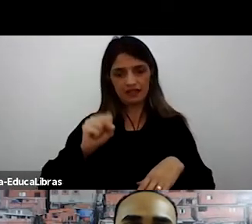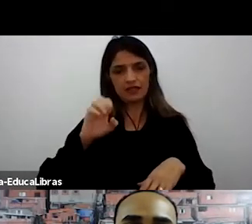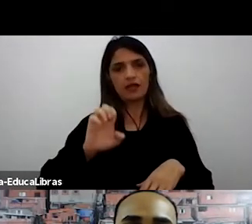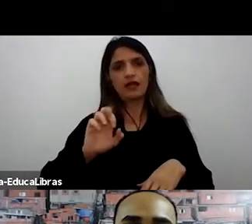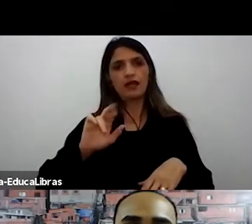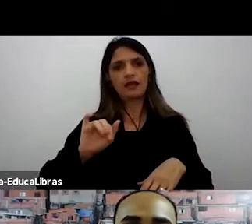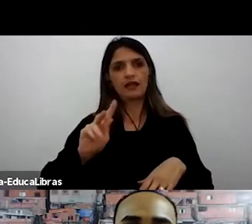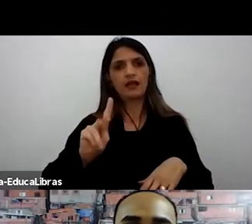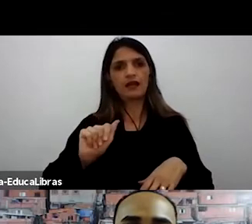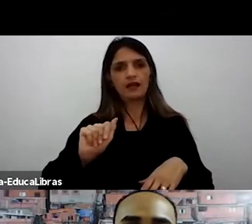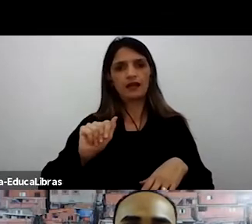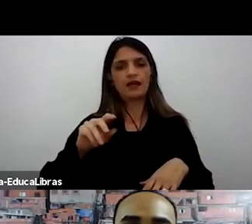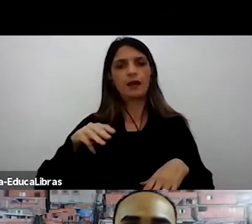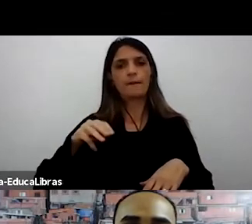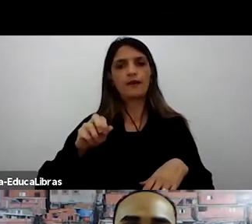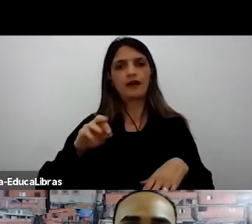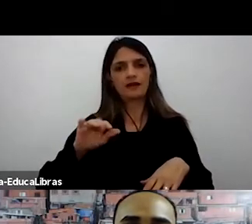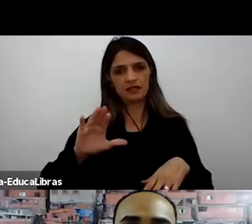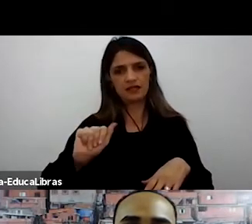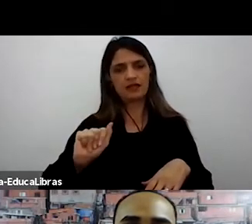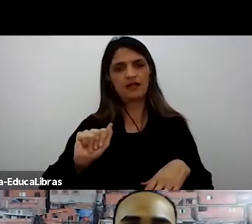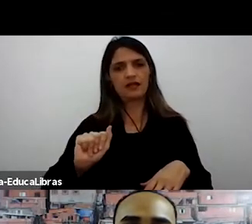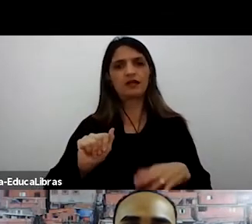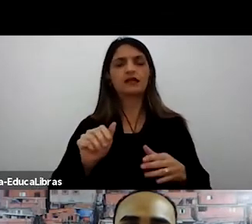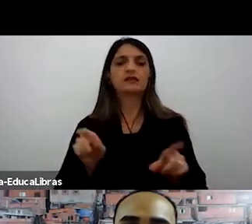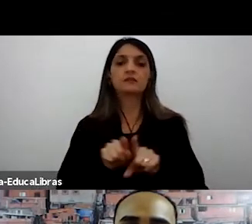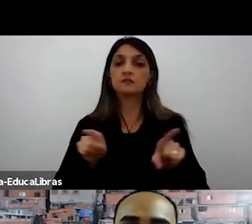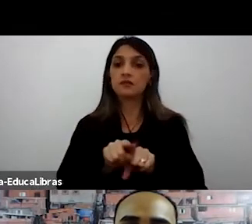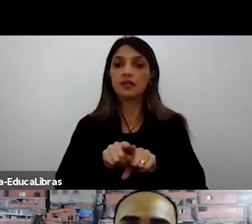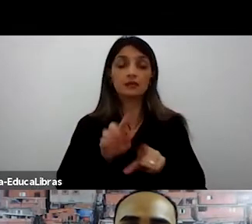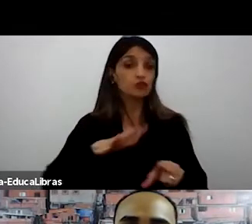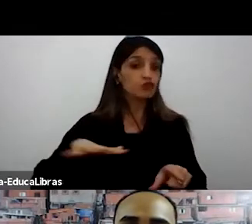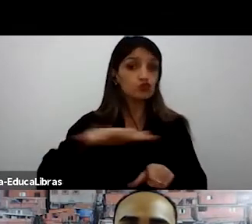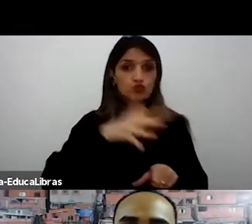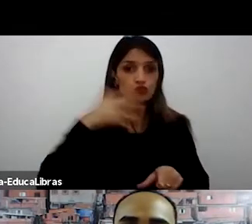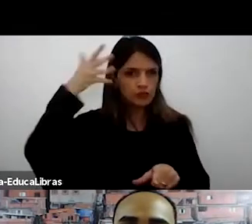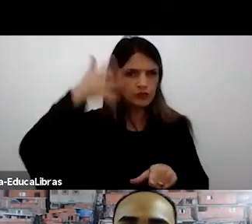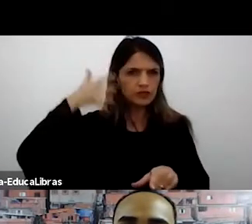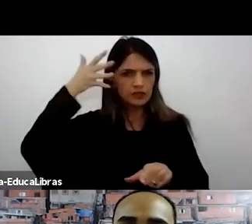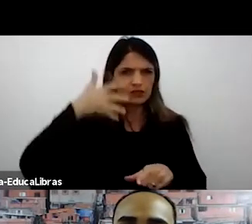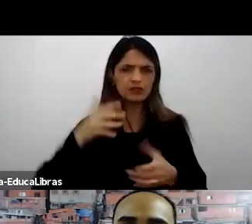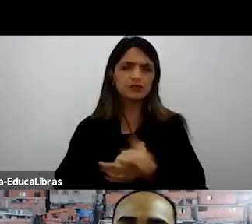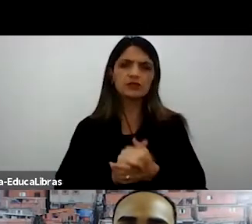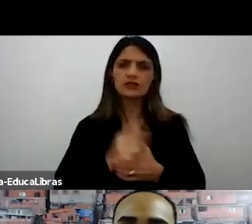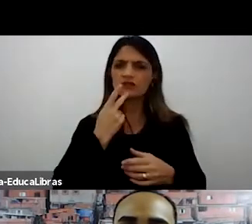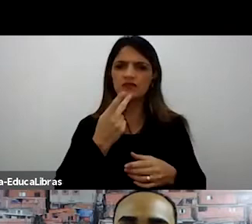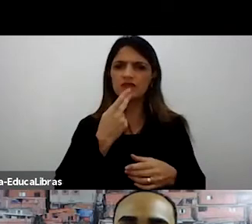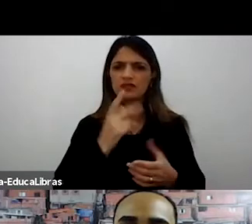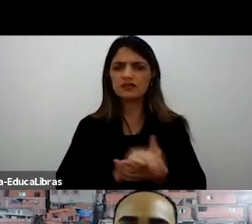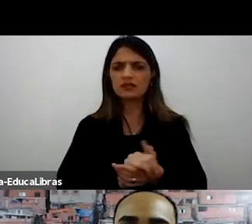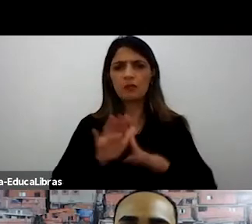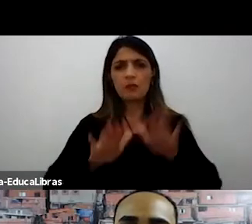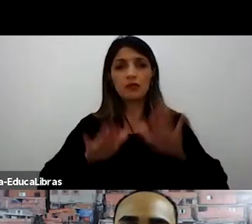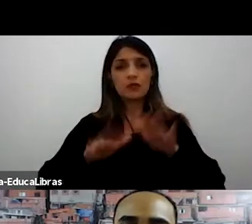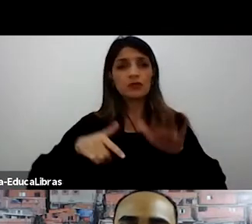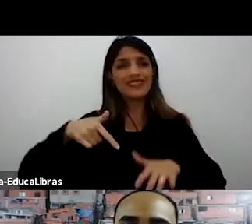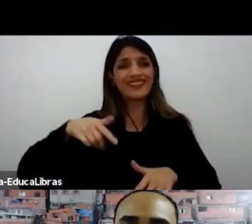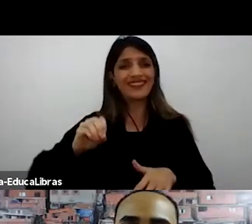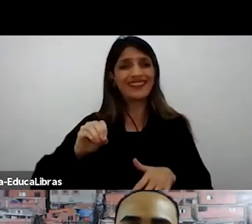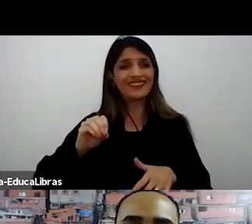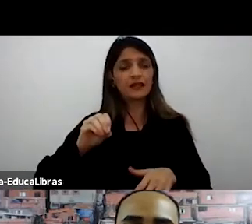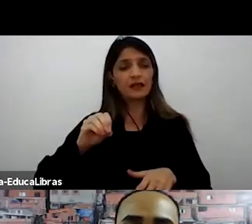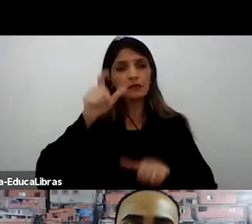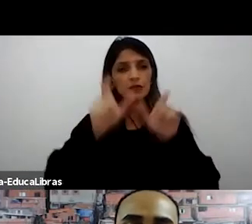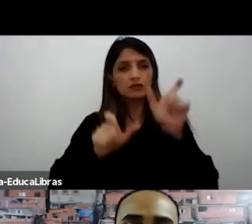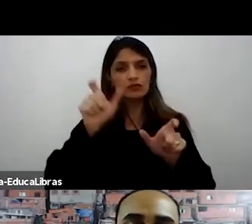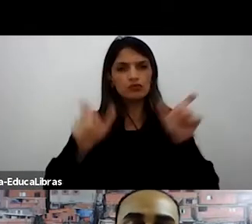Márcia Woods, da Fundação José Luiz Egídio Setúbal, mas também acho que falando em nome de a gente calculou mais de 70 pessoas que de alguma